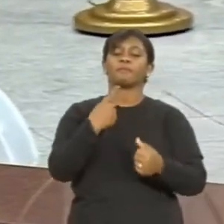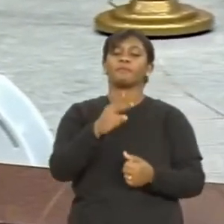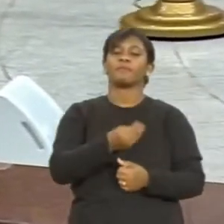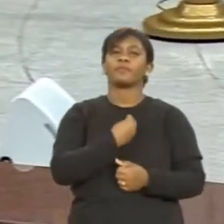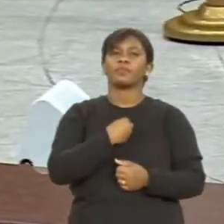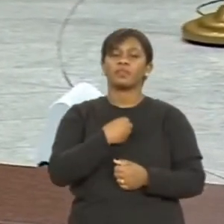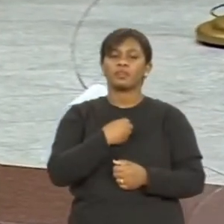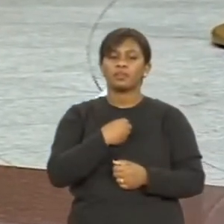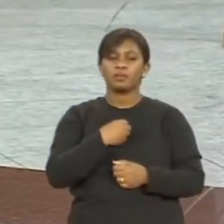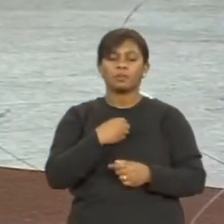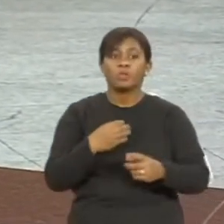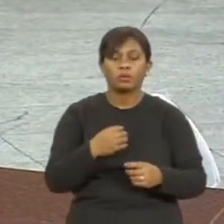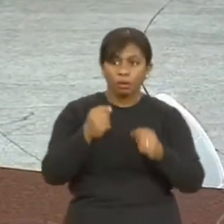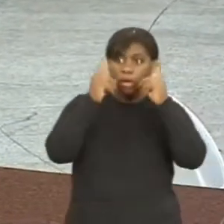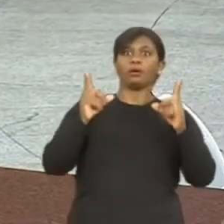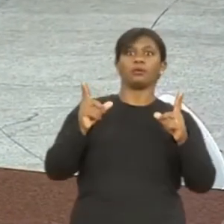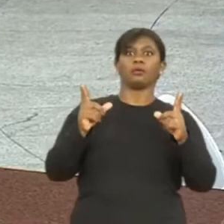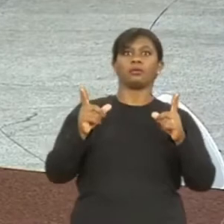Acordou? Estou vendo.